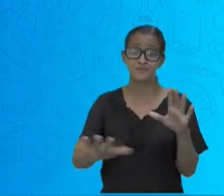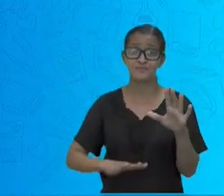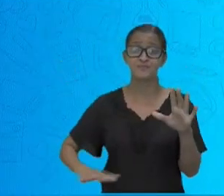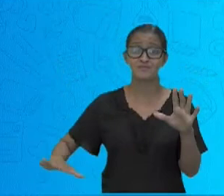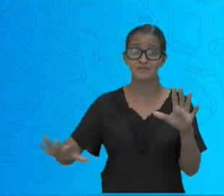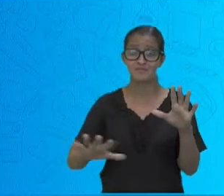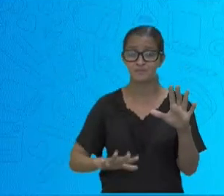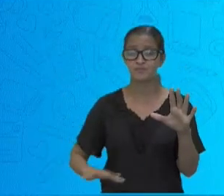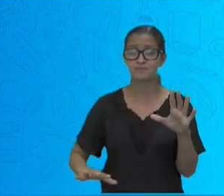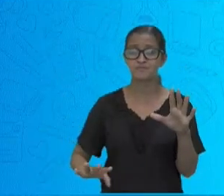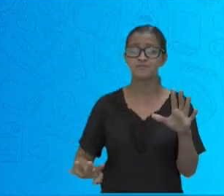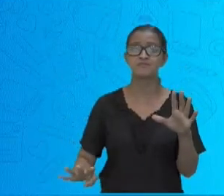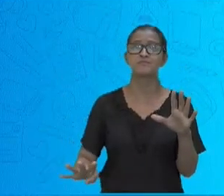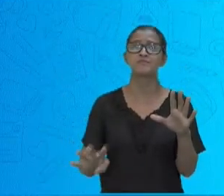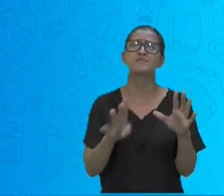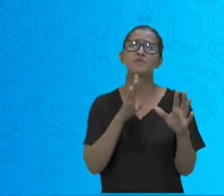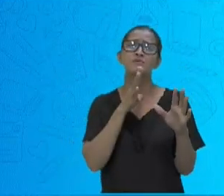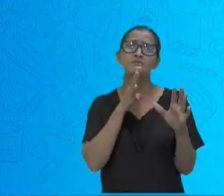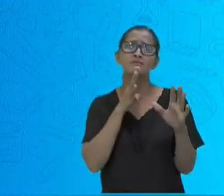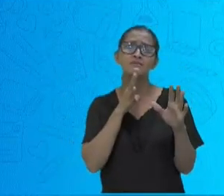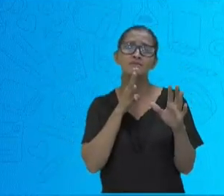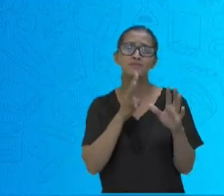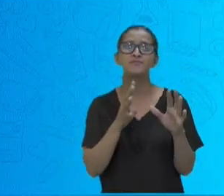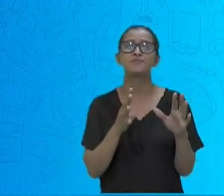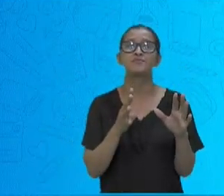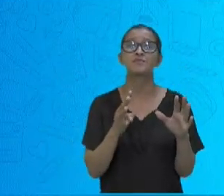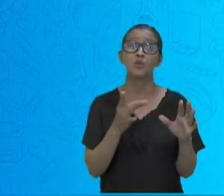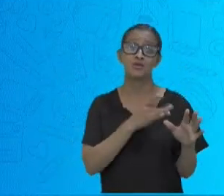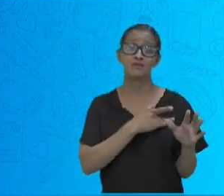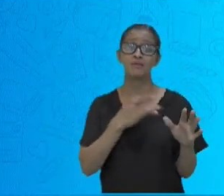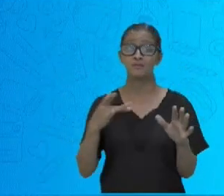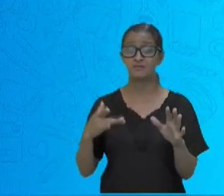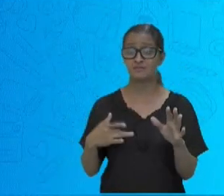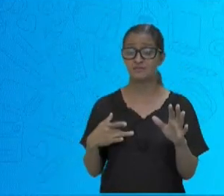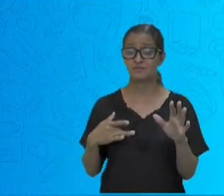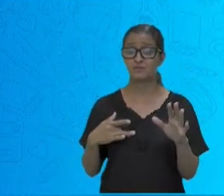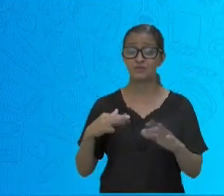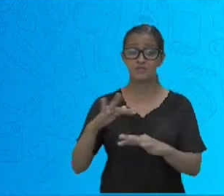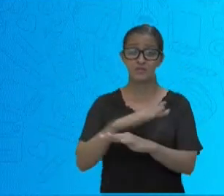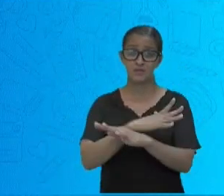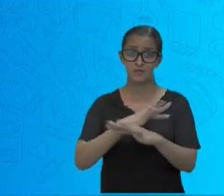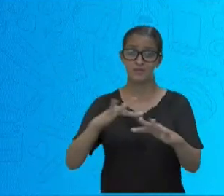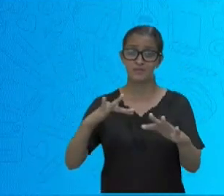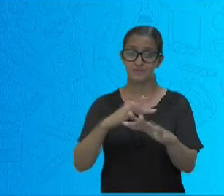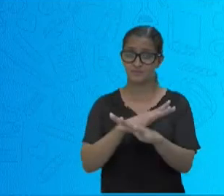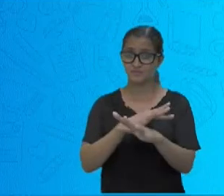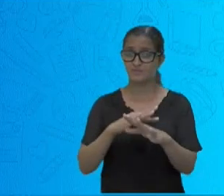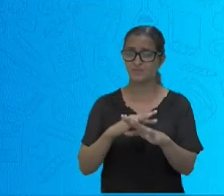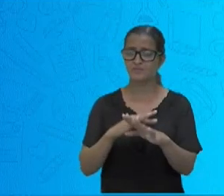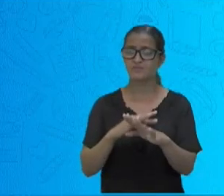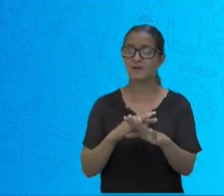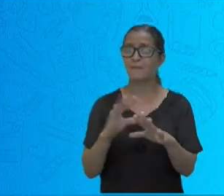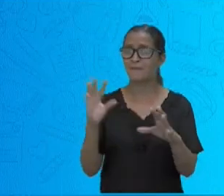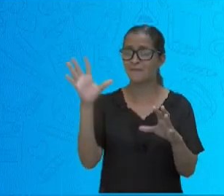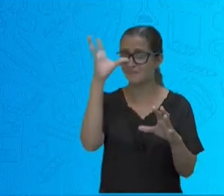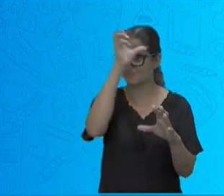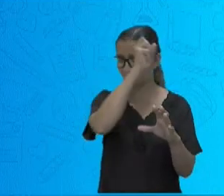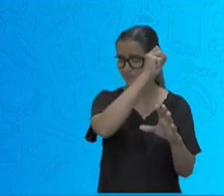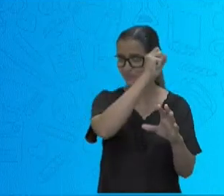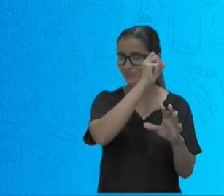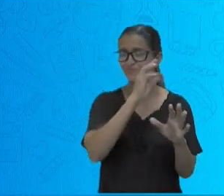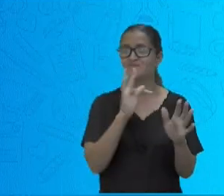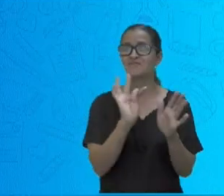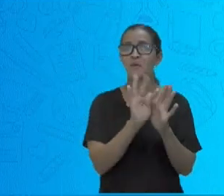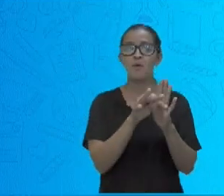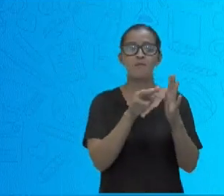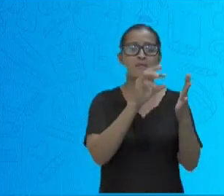conhecimento ou a outros contextos como saúde e trânsito, e produzir textos com o